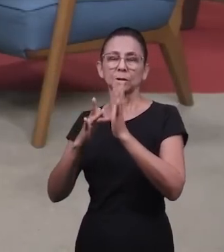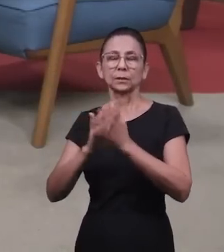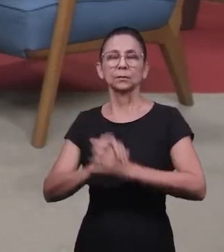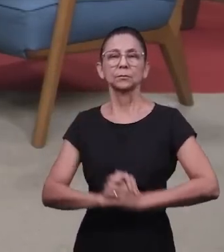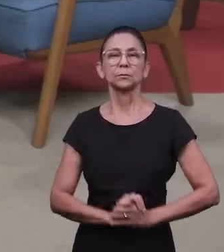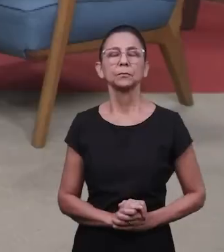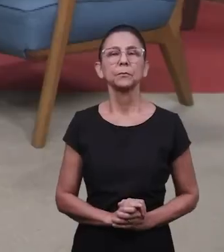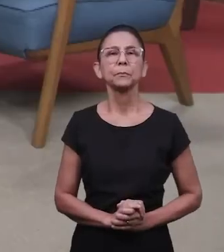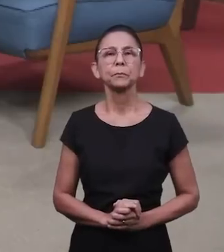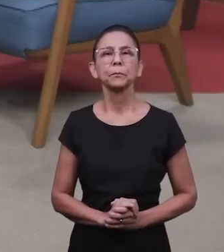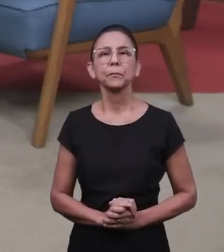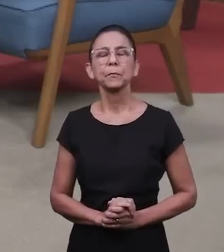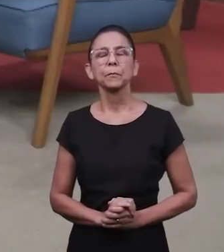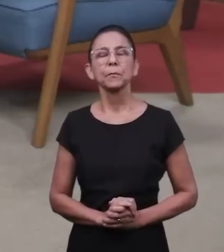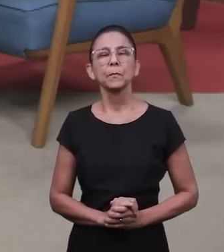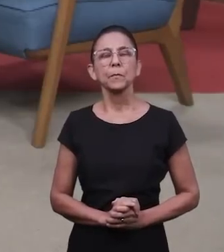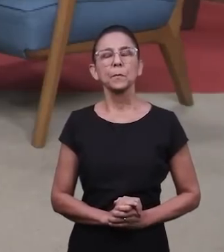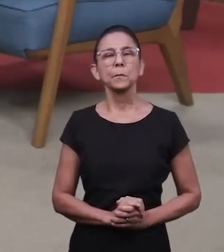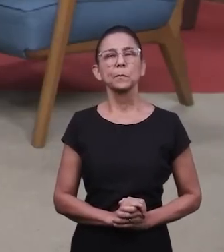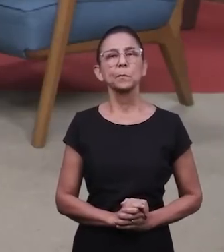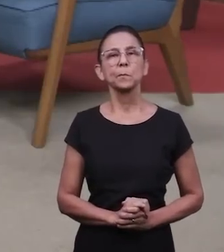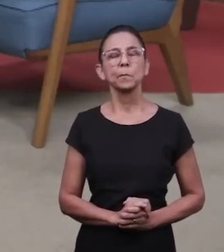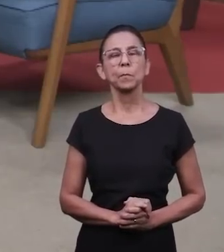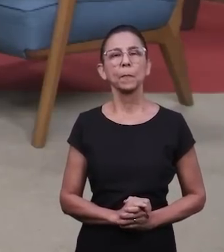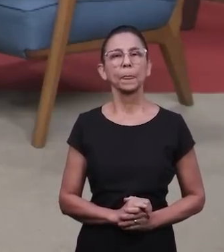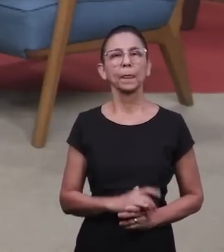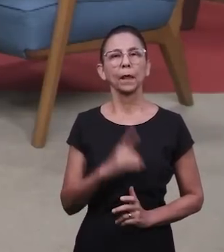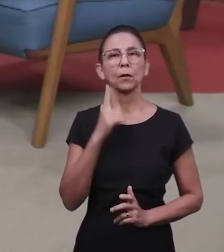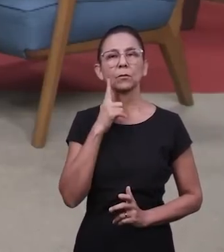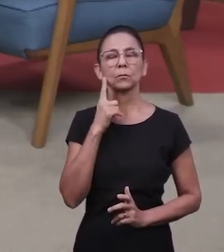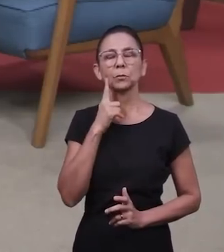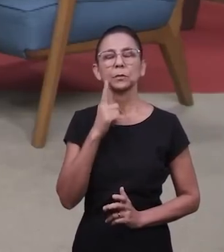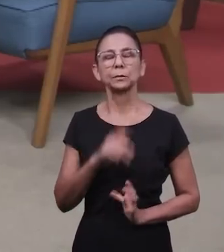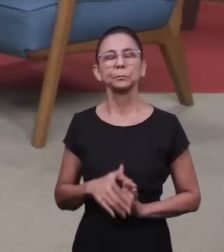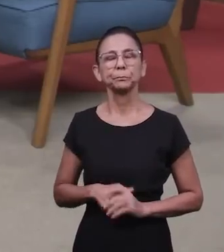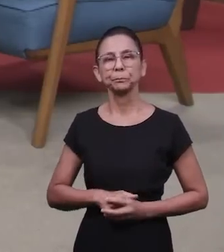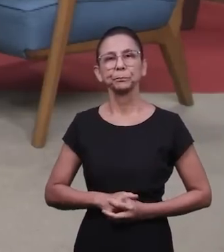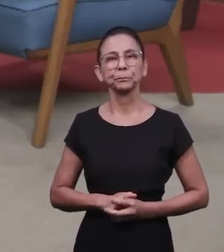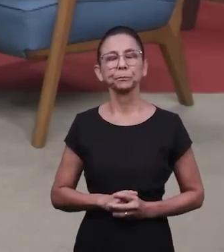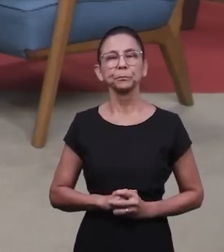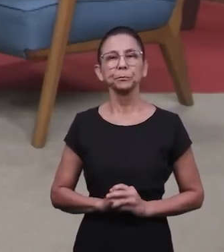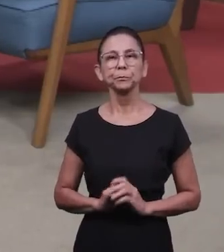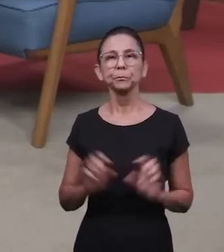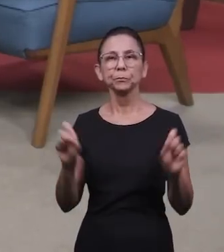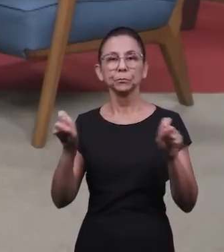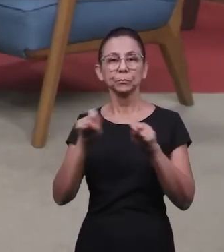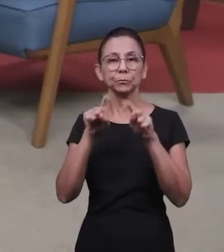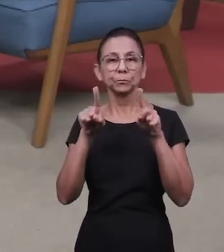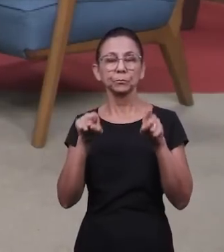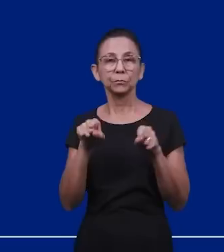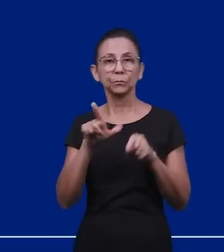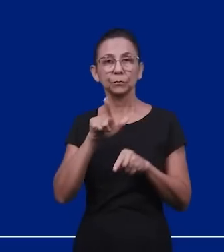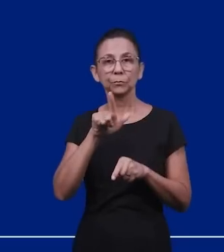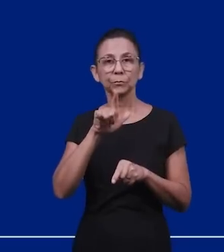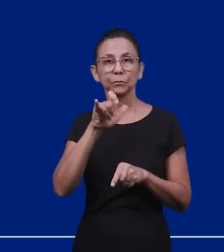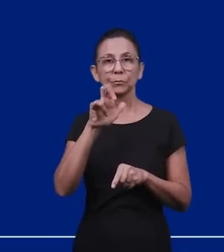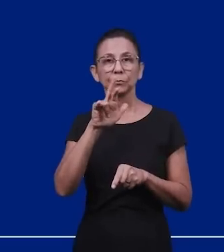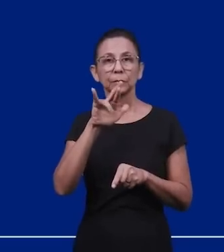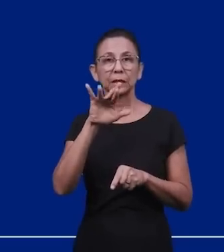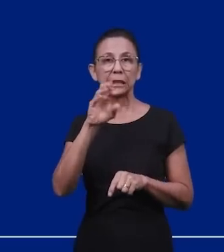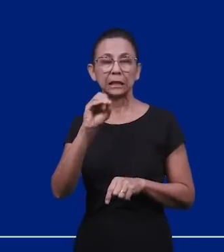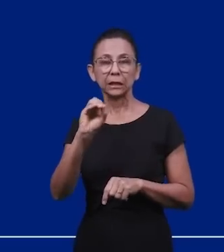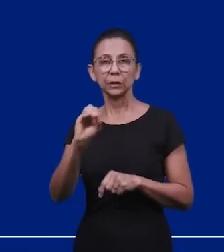Jesus com a igreja fiel. Cantares 2:2 tem essa seguinte expressão dentro do texto: qual o